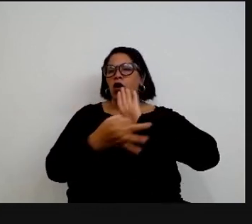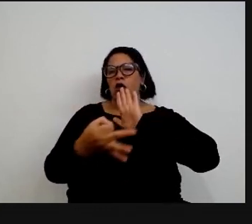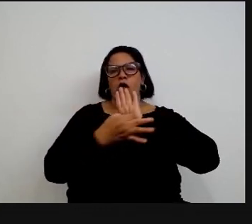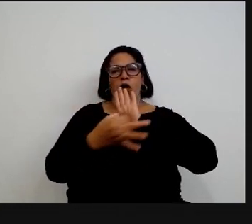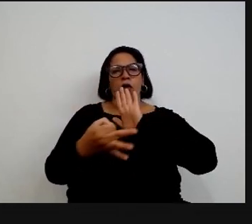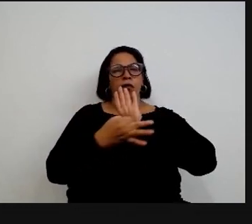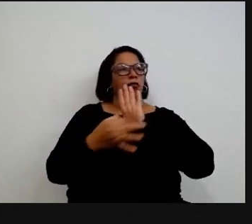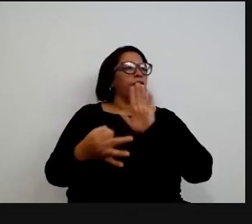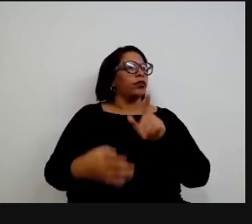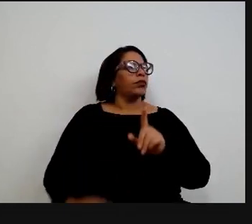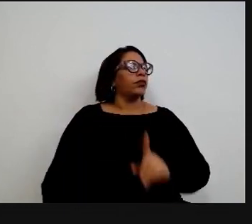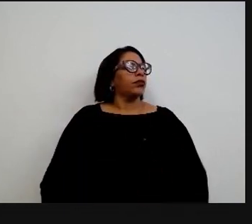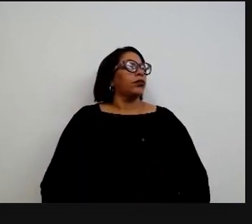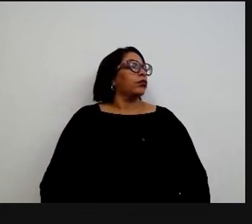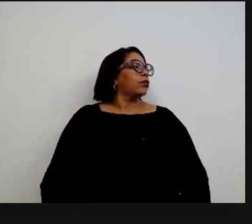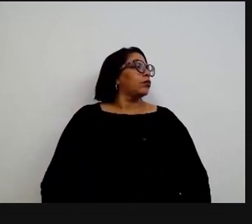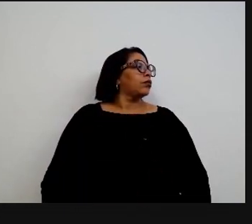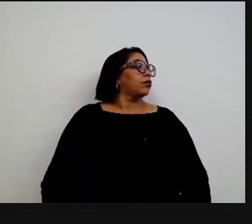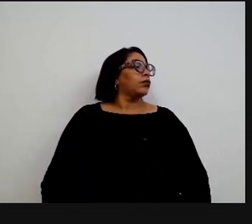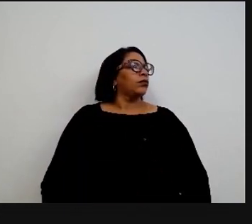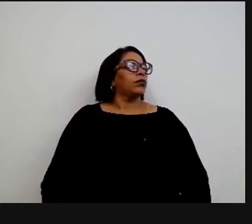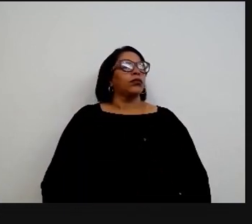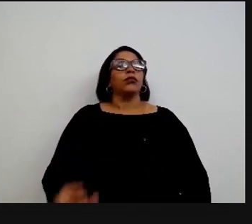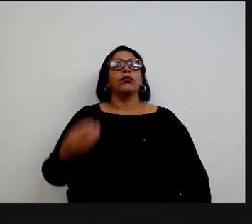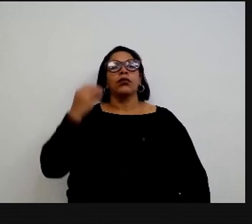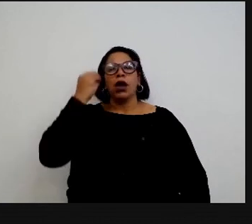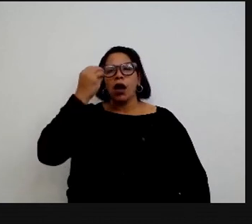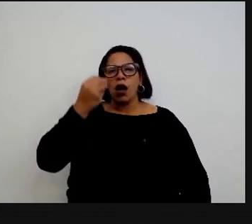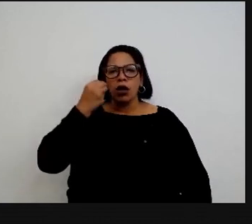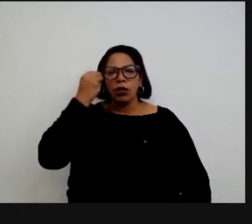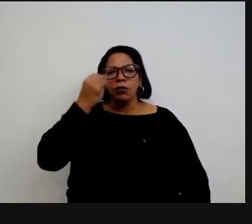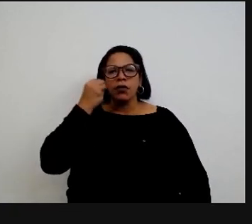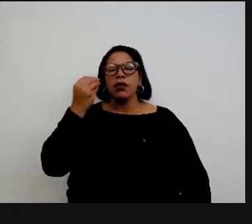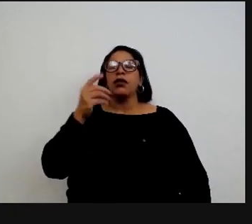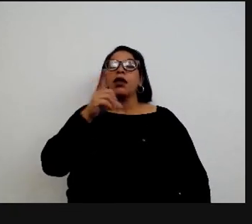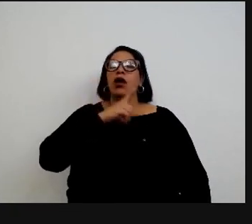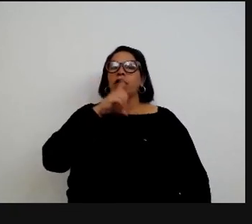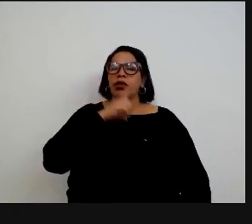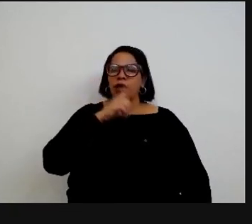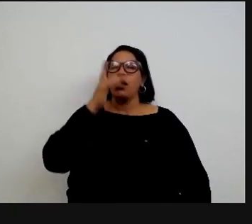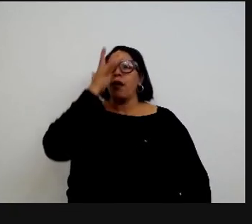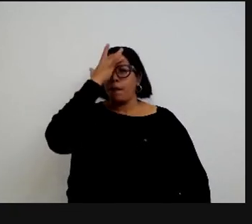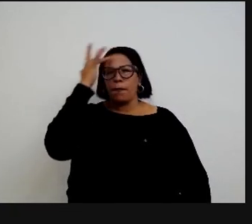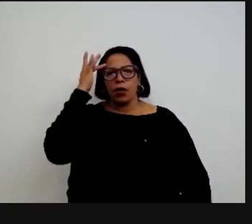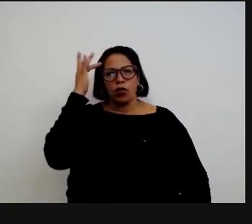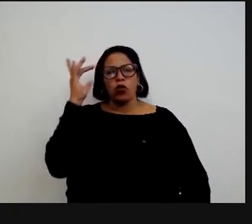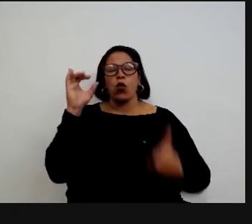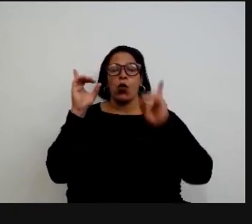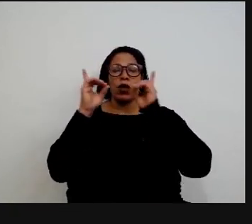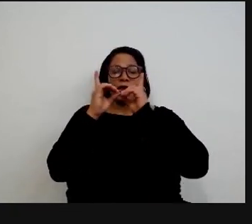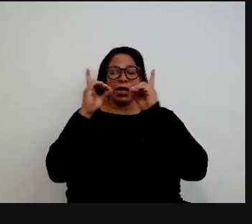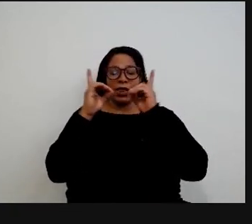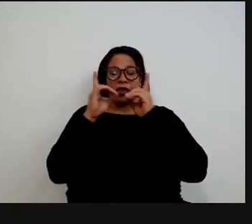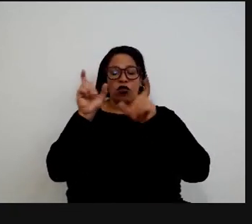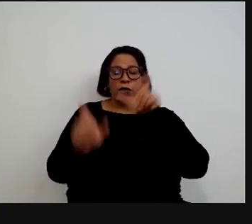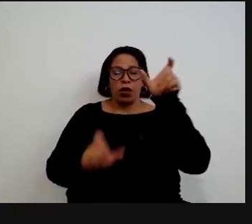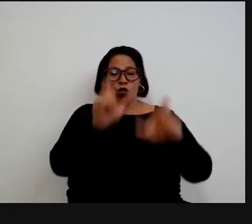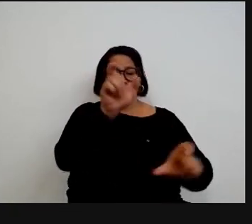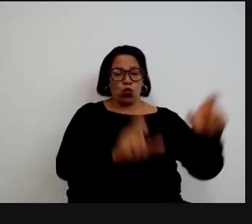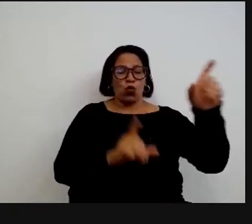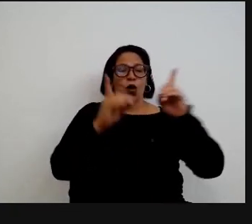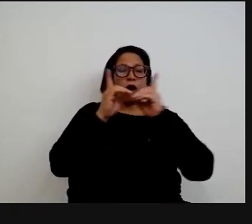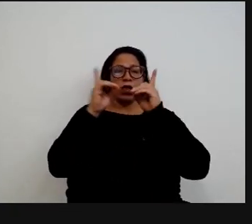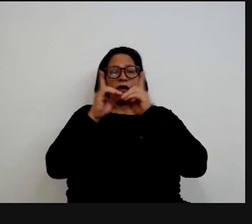comentar... Vivencia isso também nas agências. Nós temos um público de atendimento muito